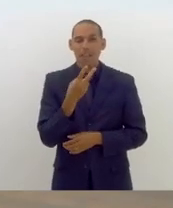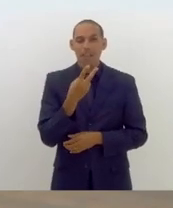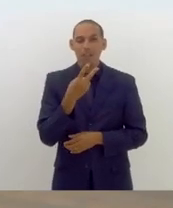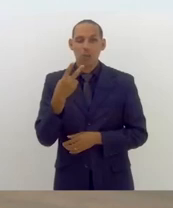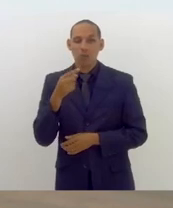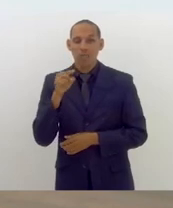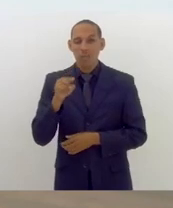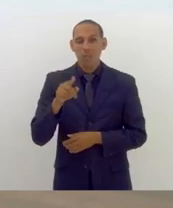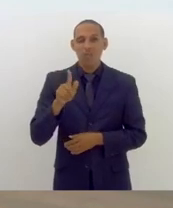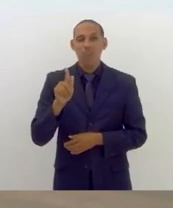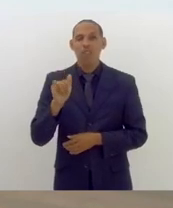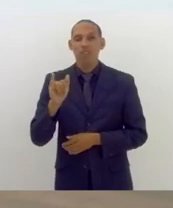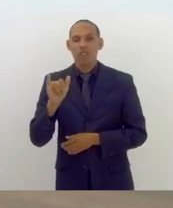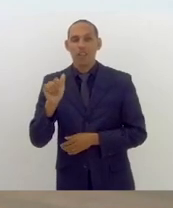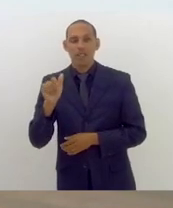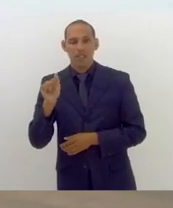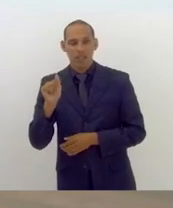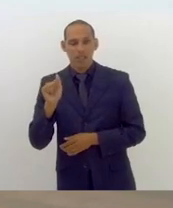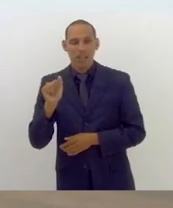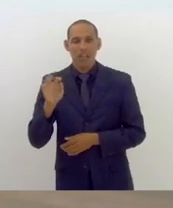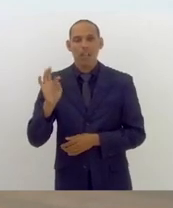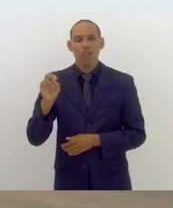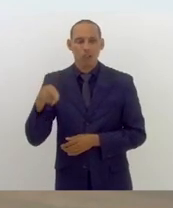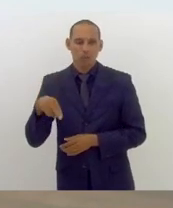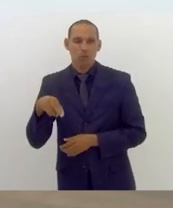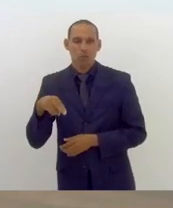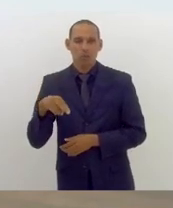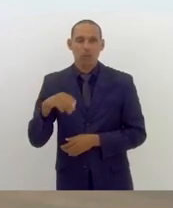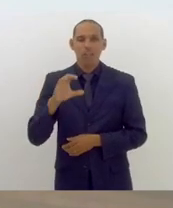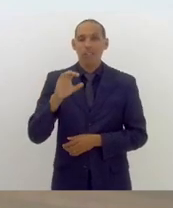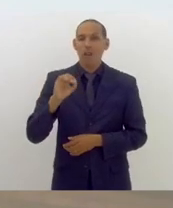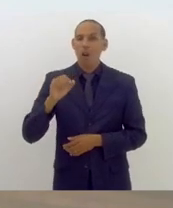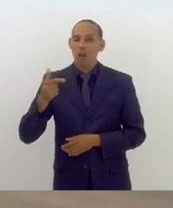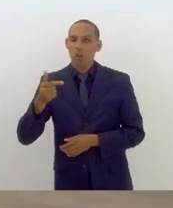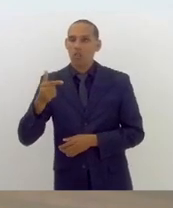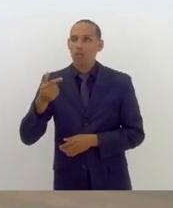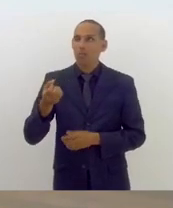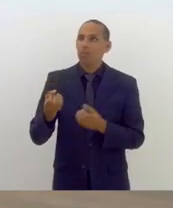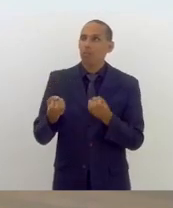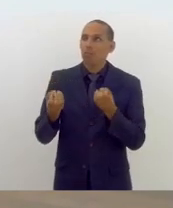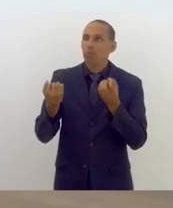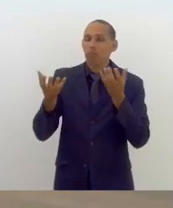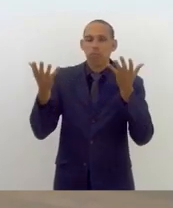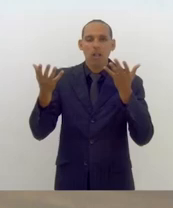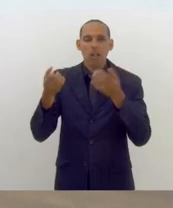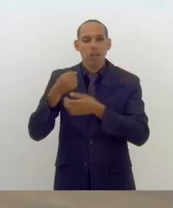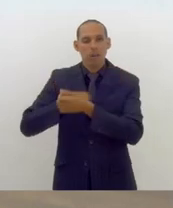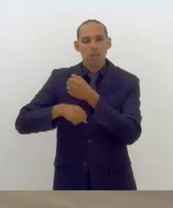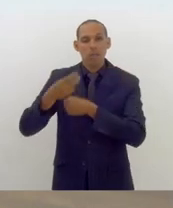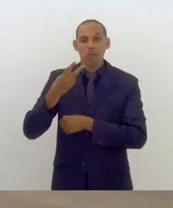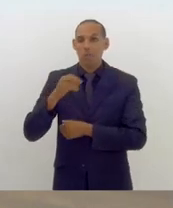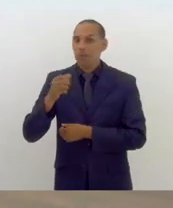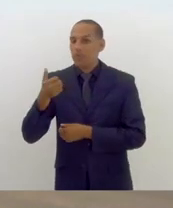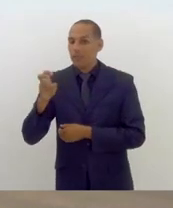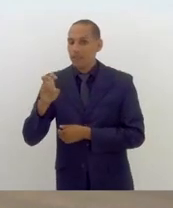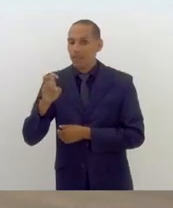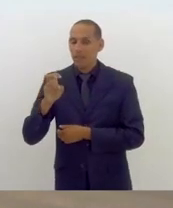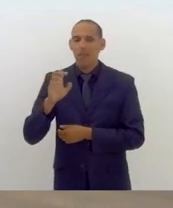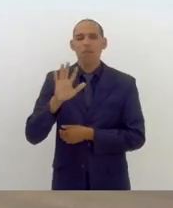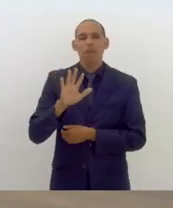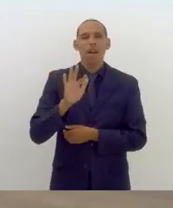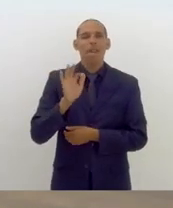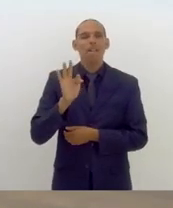toneladas de gases de efeito estufa CO2 equivalente na atmosfera no ano 2015 e as fontes